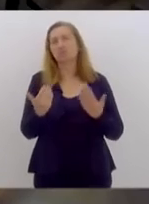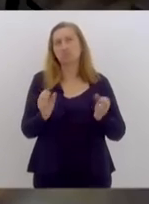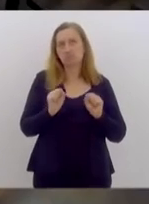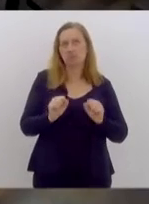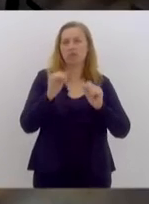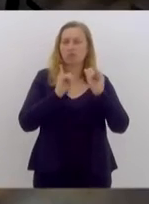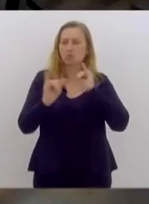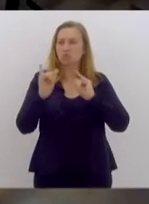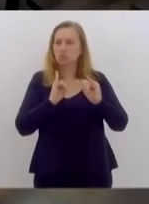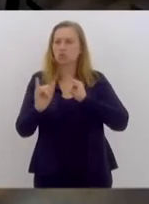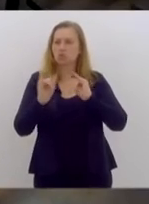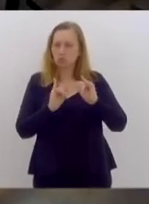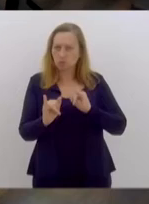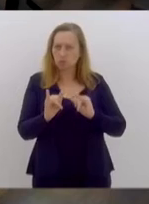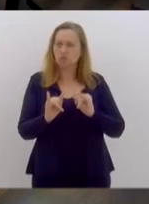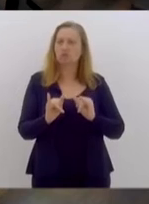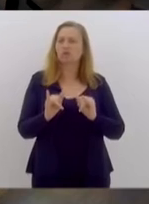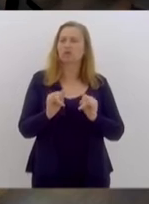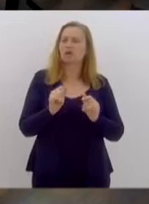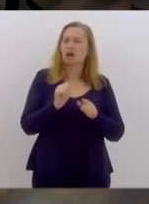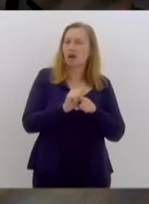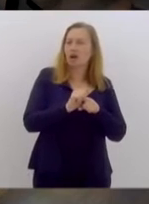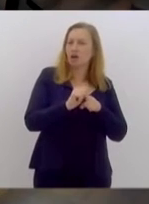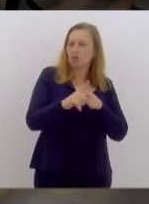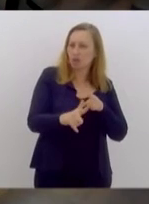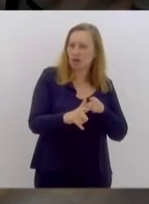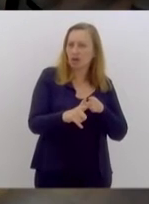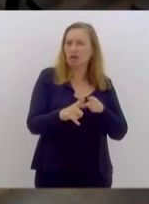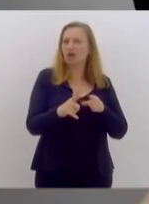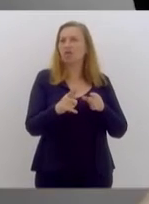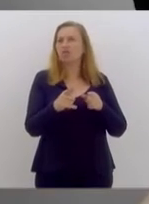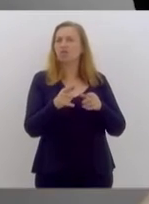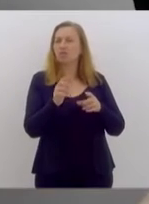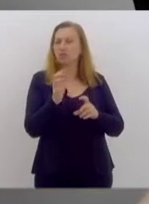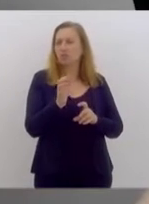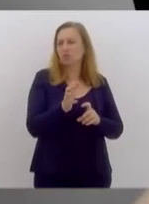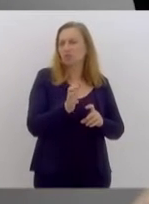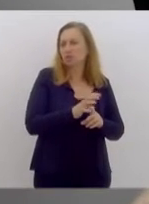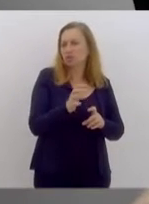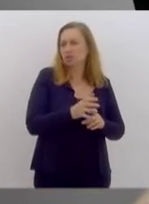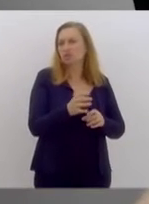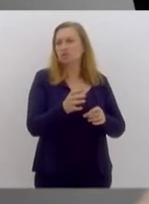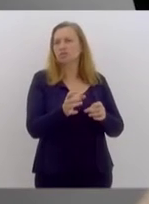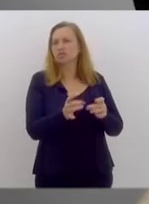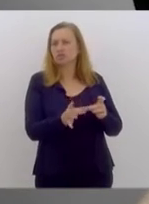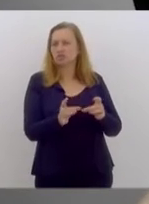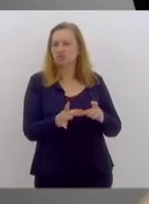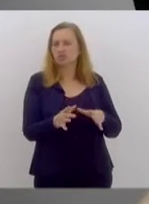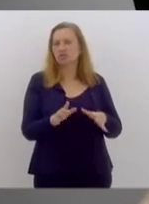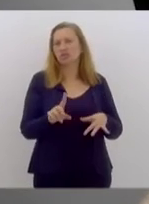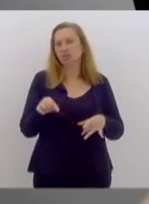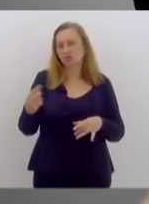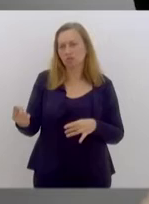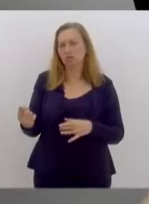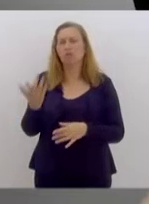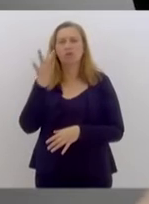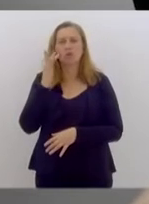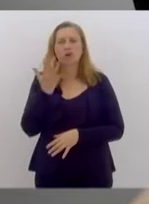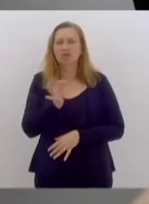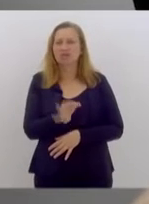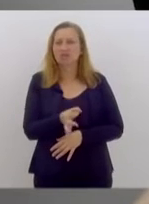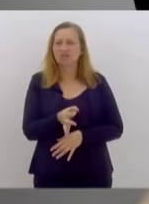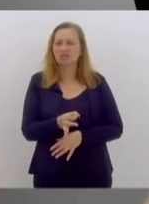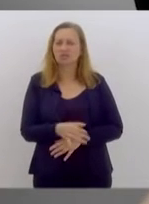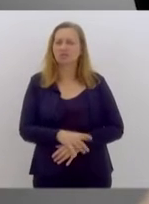e aluguel de áreas para exploração comercial etc etc então eu acho absolutamente